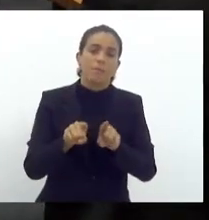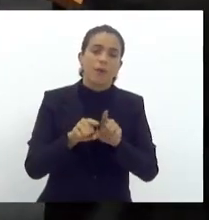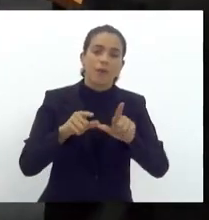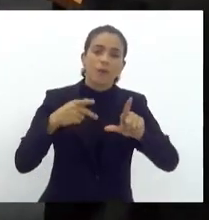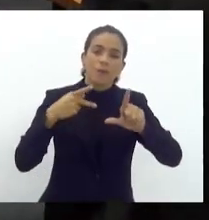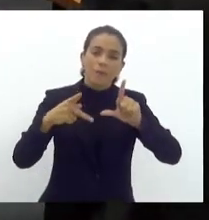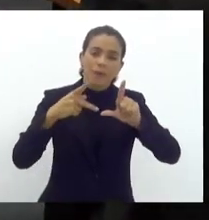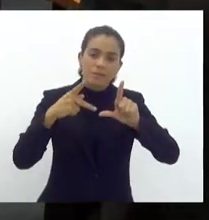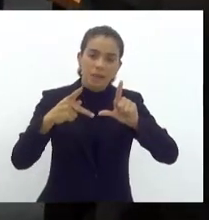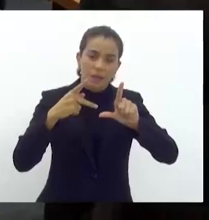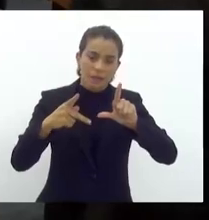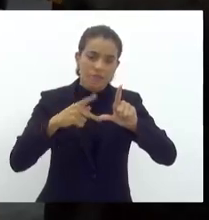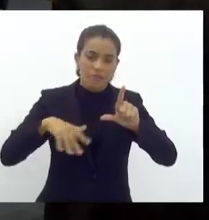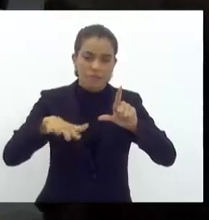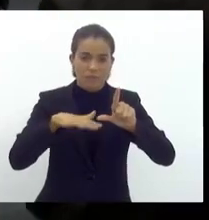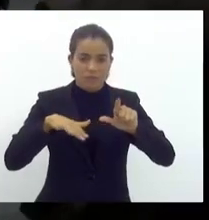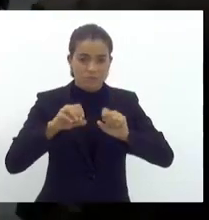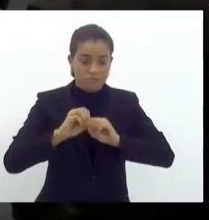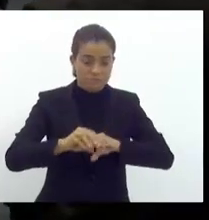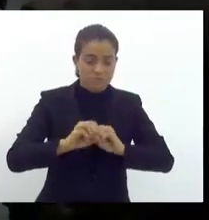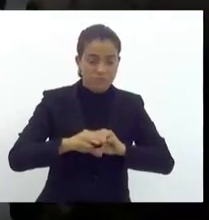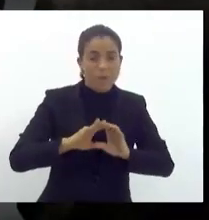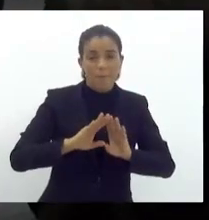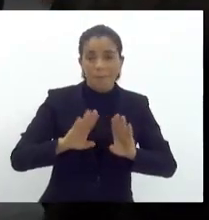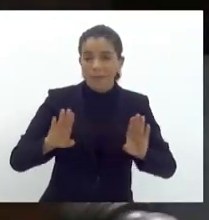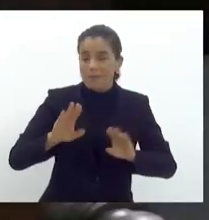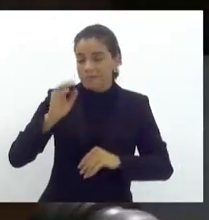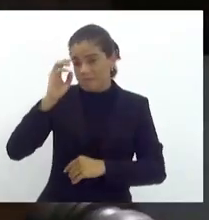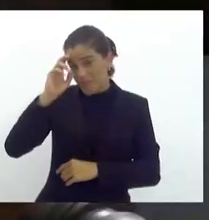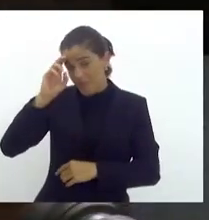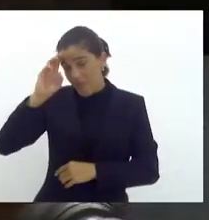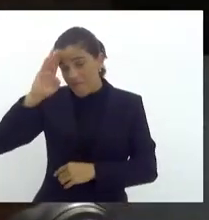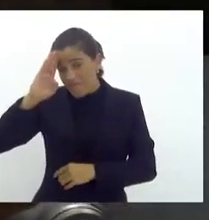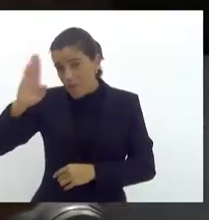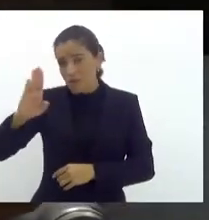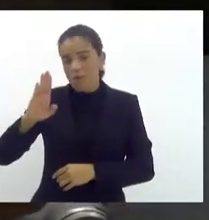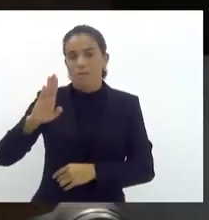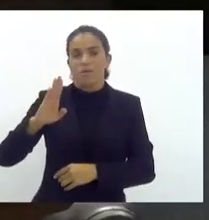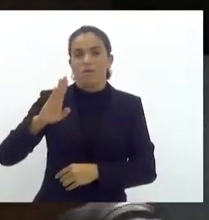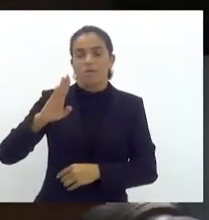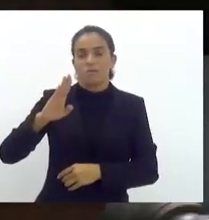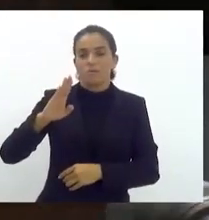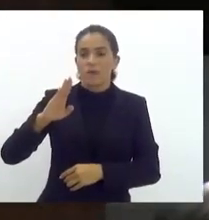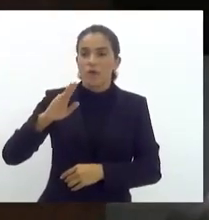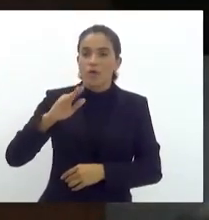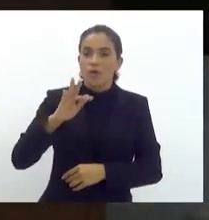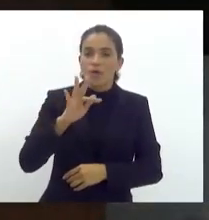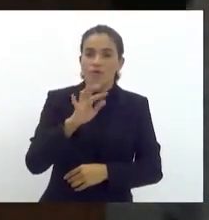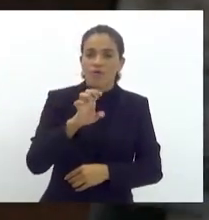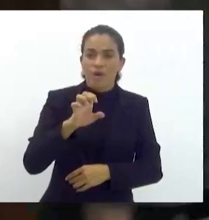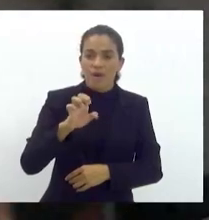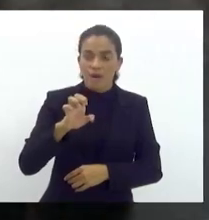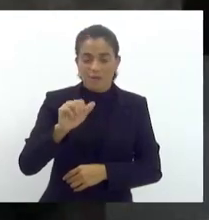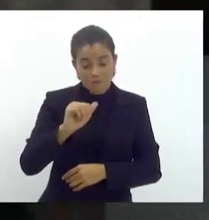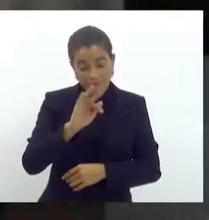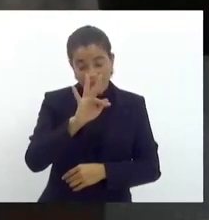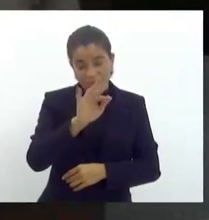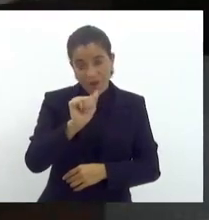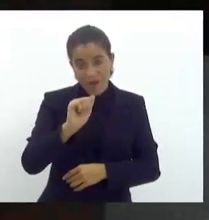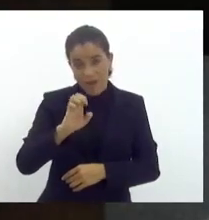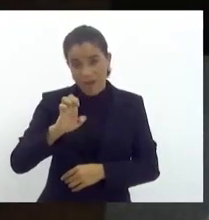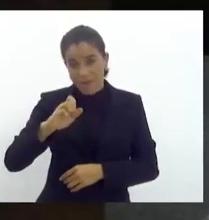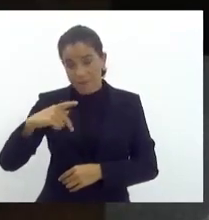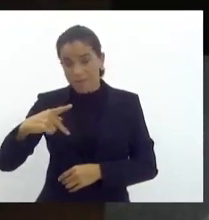livre também do ponto de vista da educação mas é fundamental reafirmar o Félix se mantém e o feiz